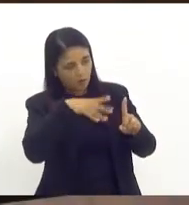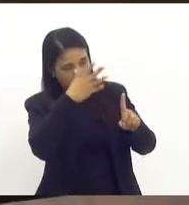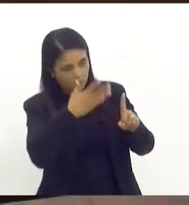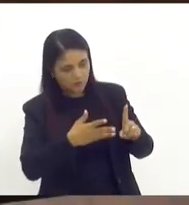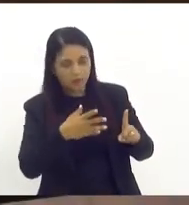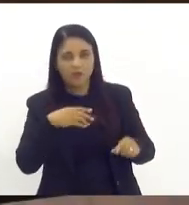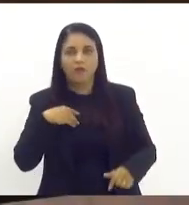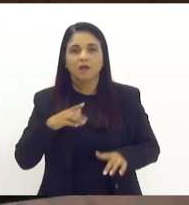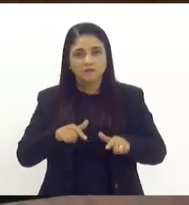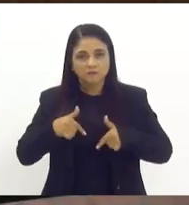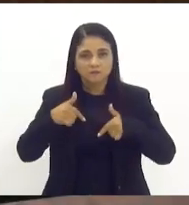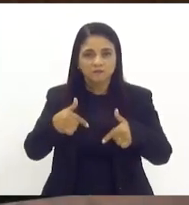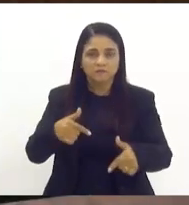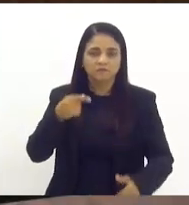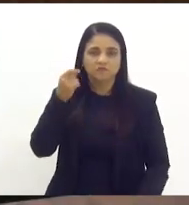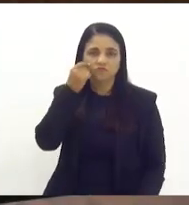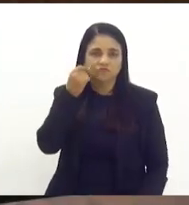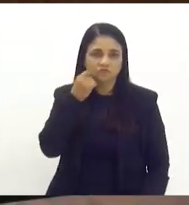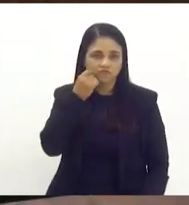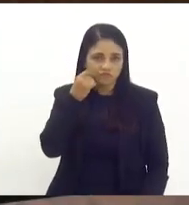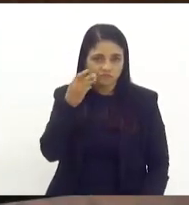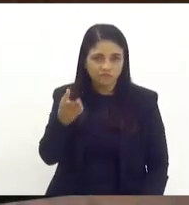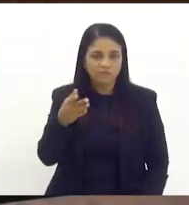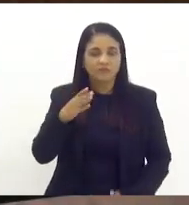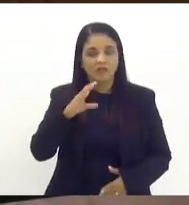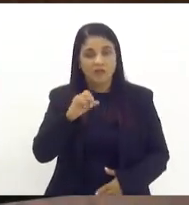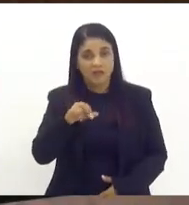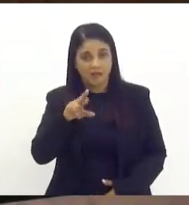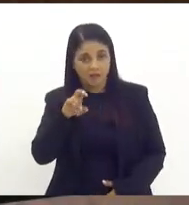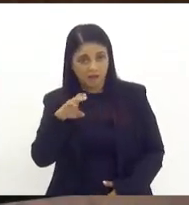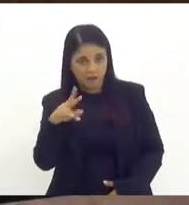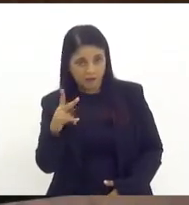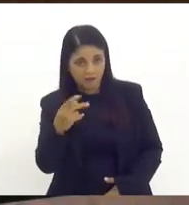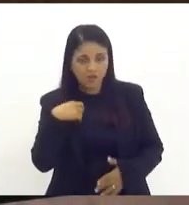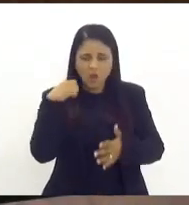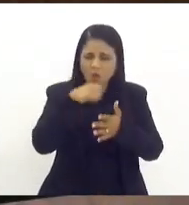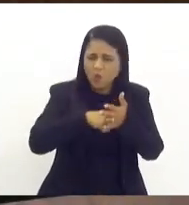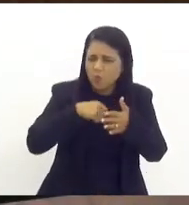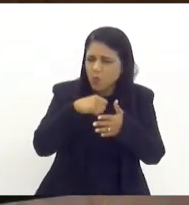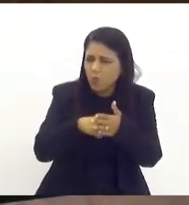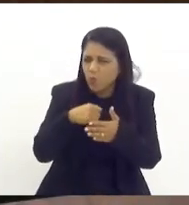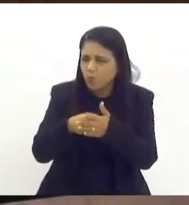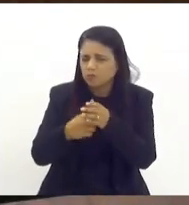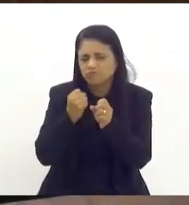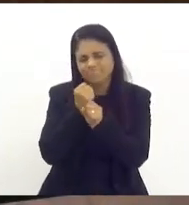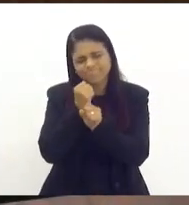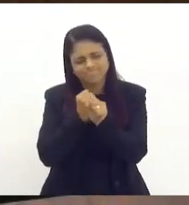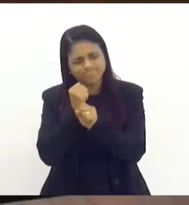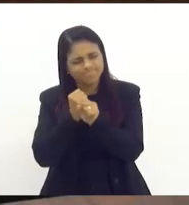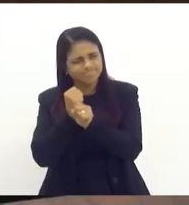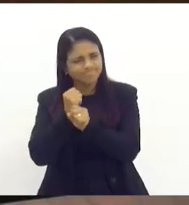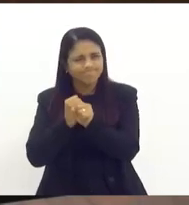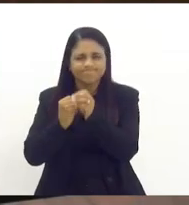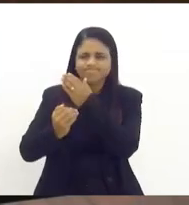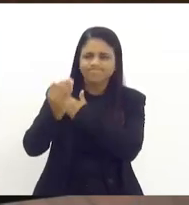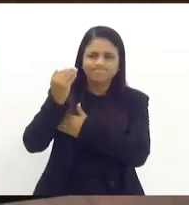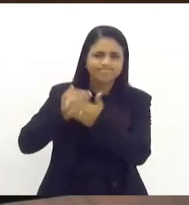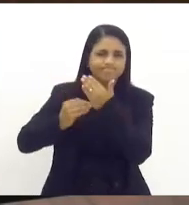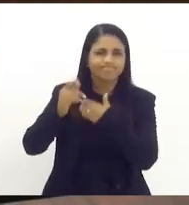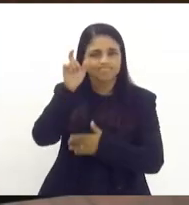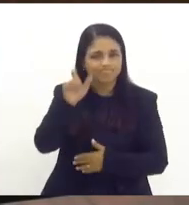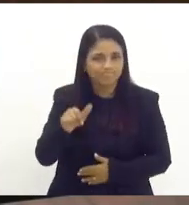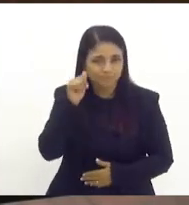Giovani Ratinho a questão das creches é uma luta antiga das mulheres essas instituições hoje